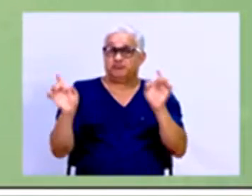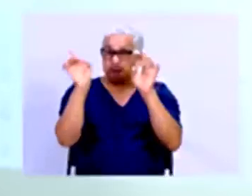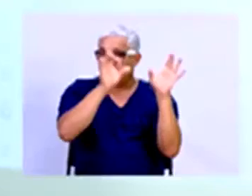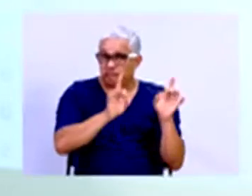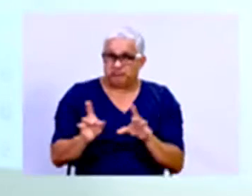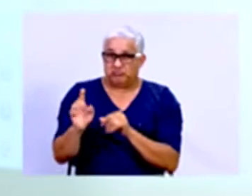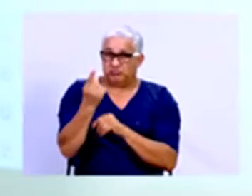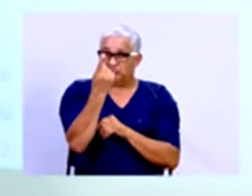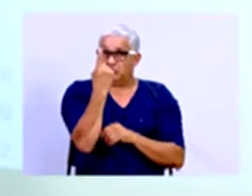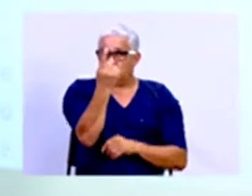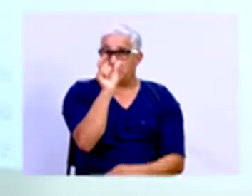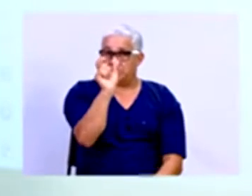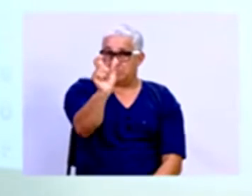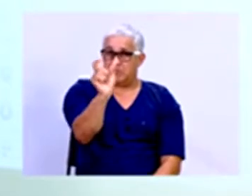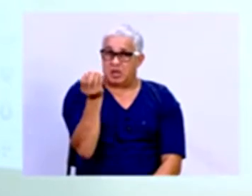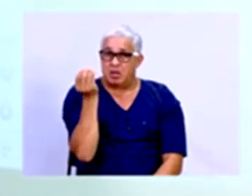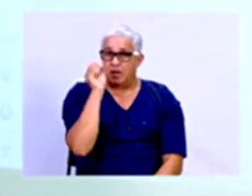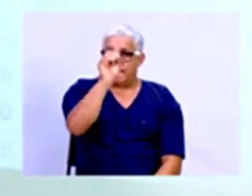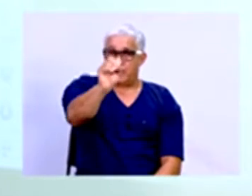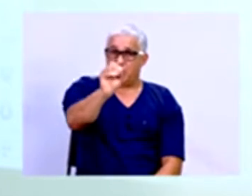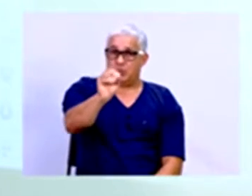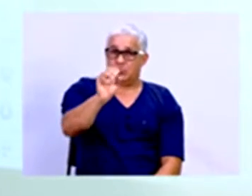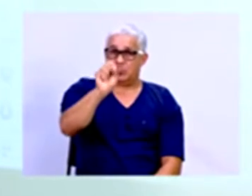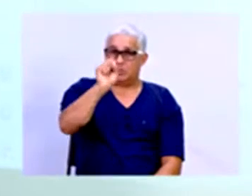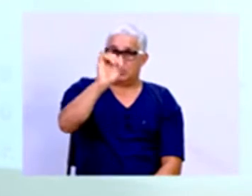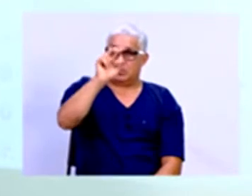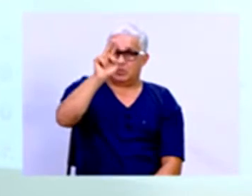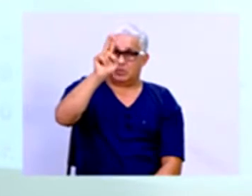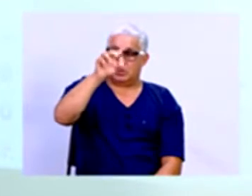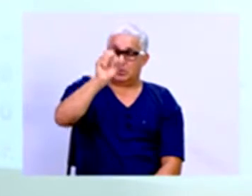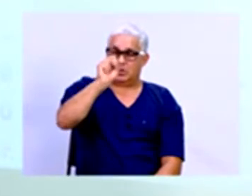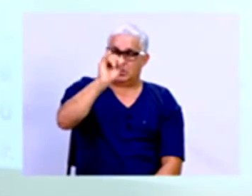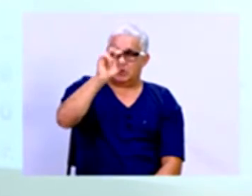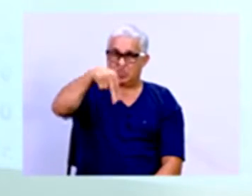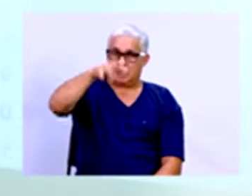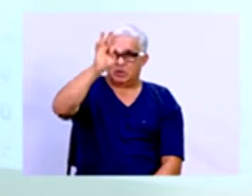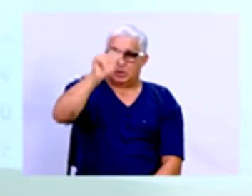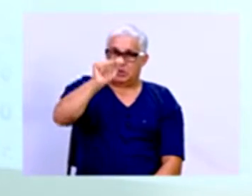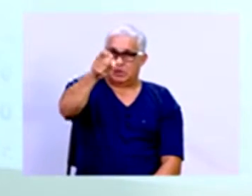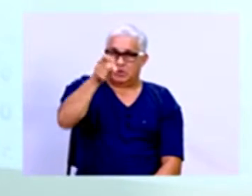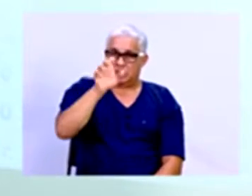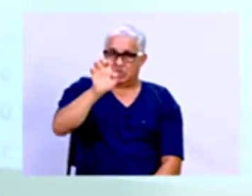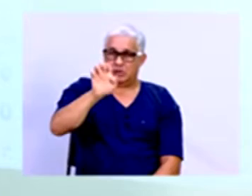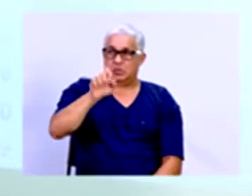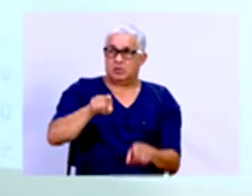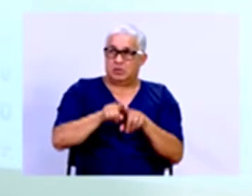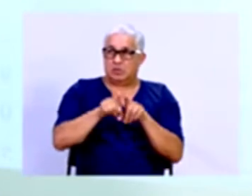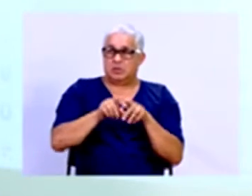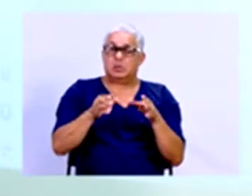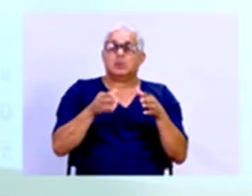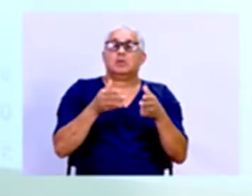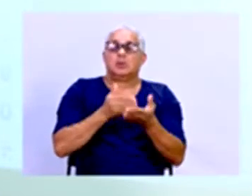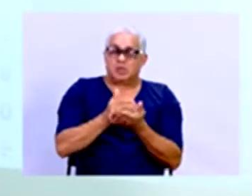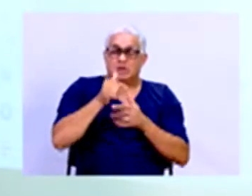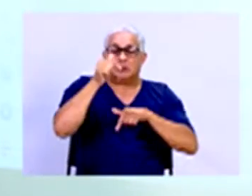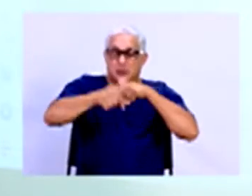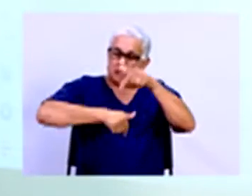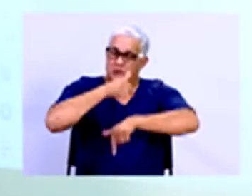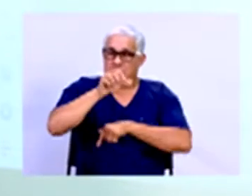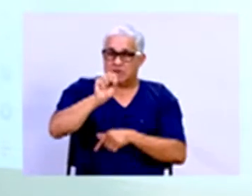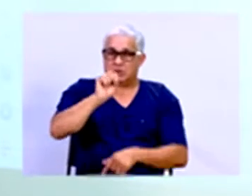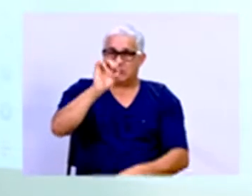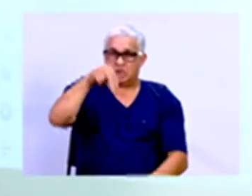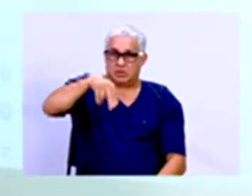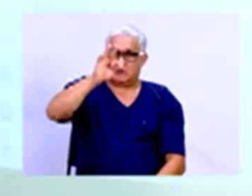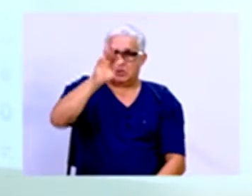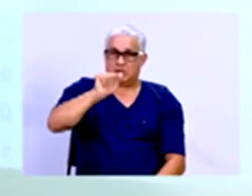uma palavrinha e você coloca isso como sintaxe lá, né? A partir disso nós vamos começar a trabalhar algumas sintaxes específicas,